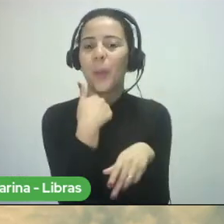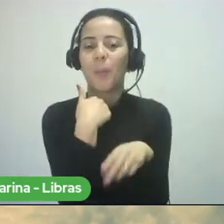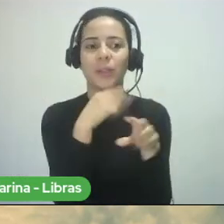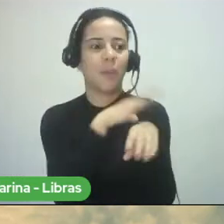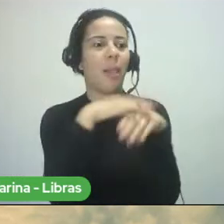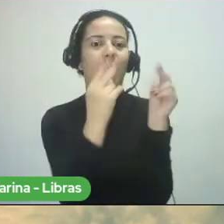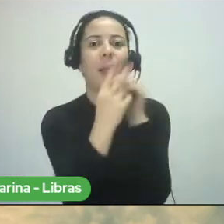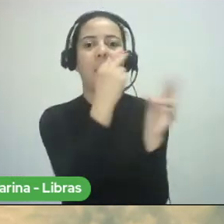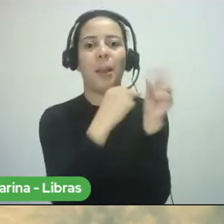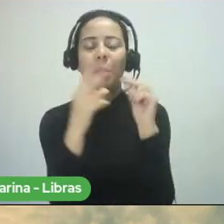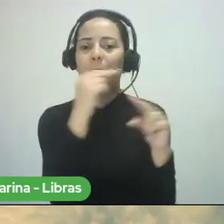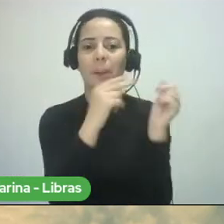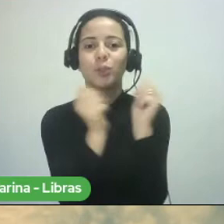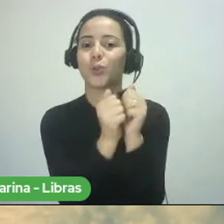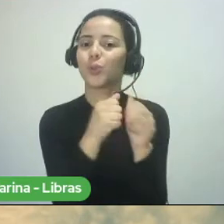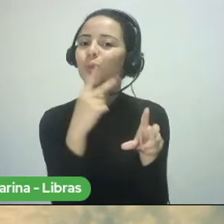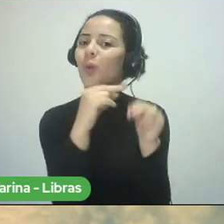conseguir